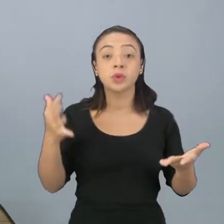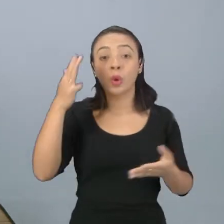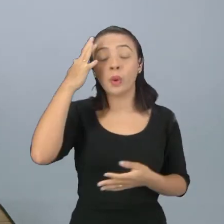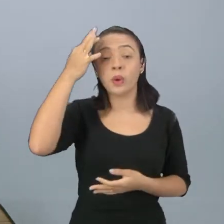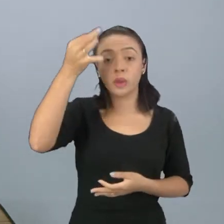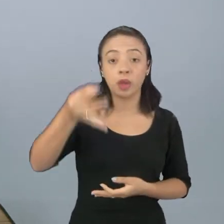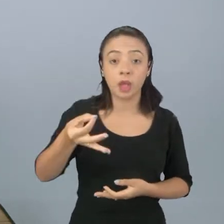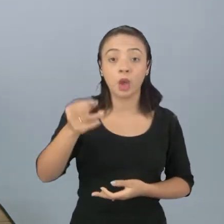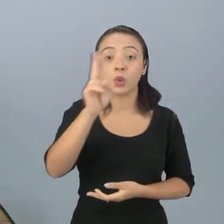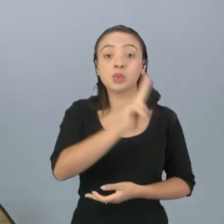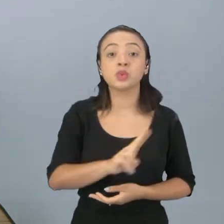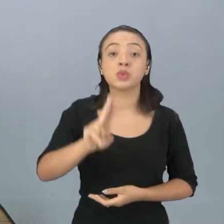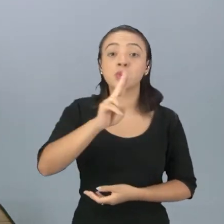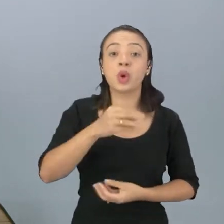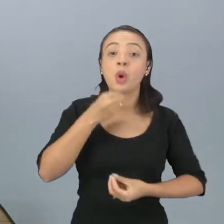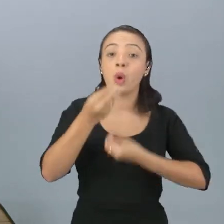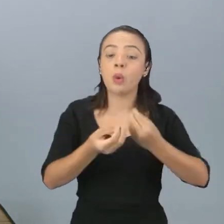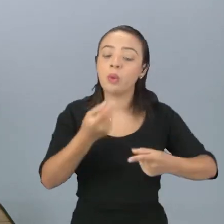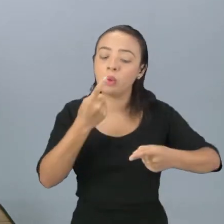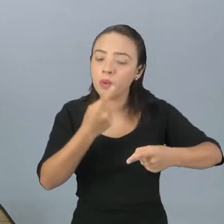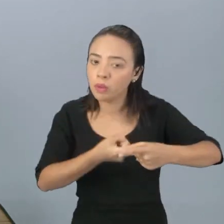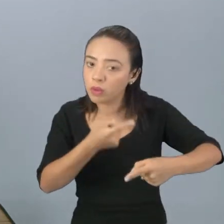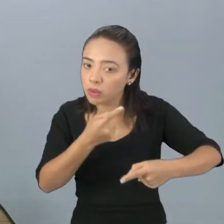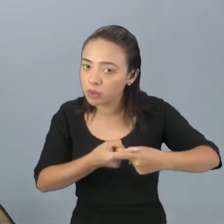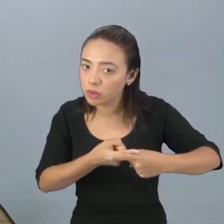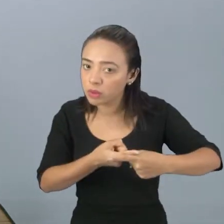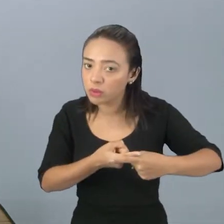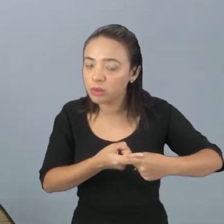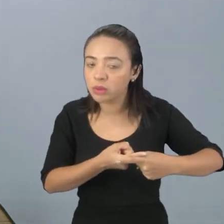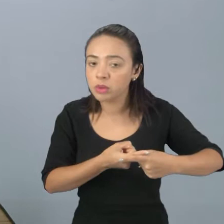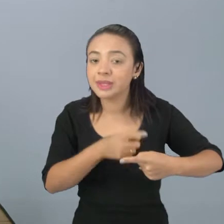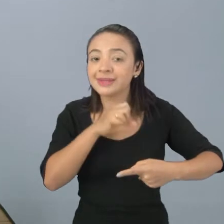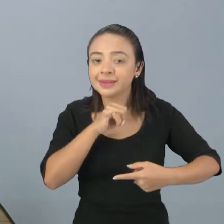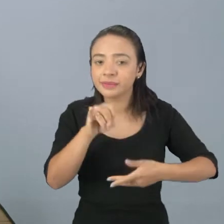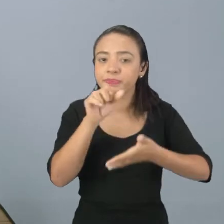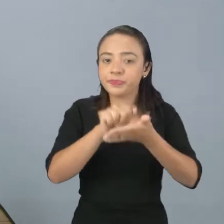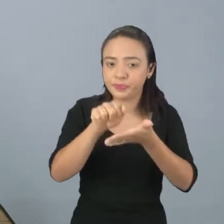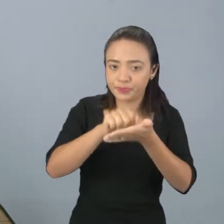dos porquês quando eu for escrever, tá?